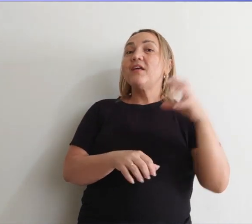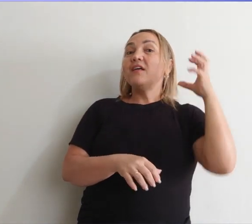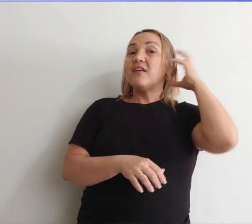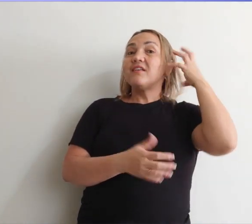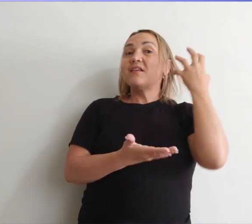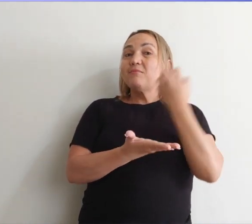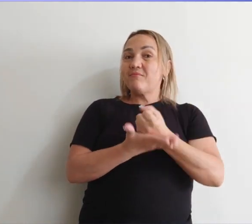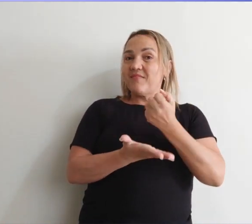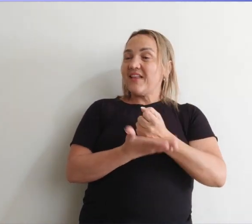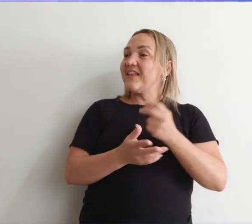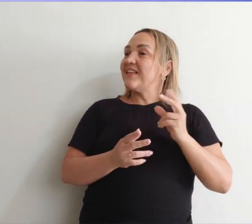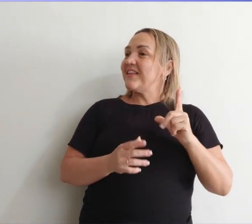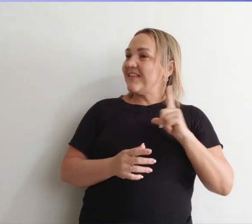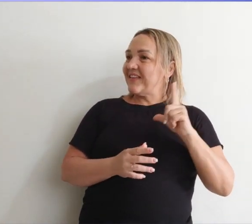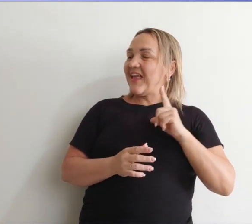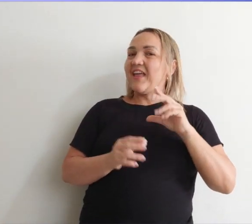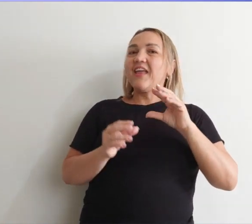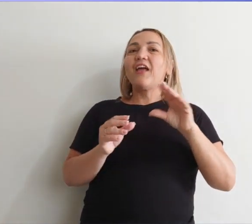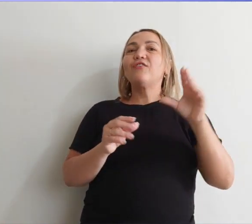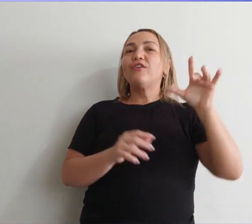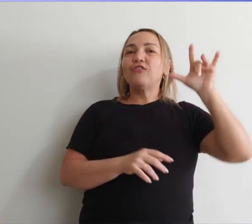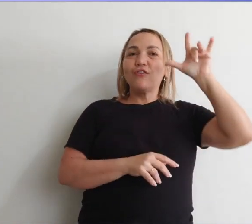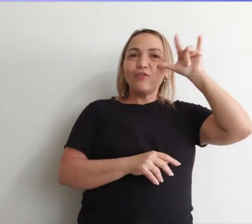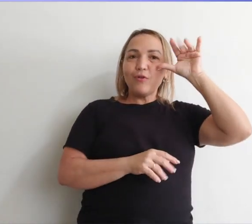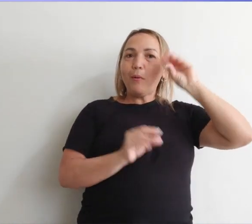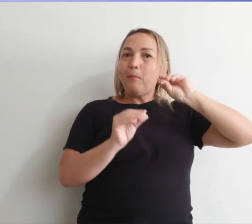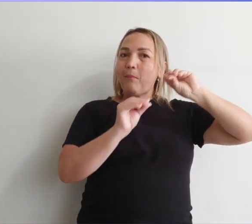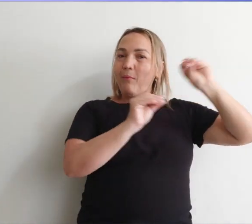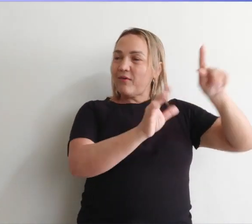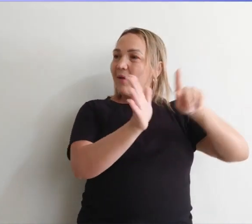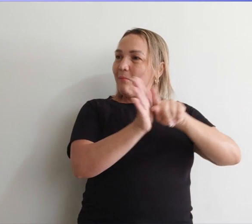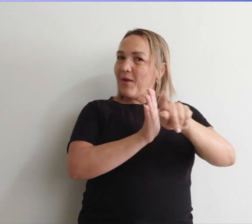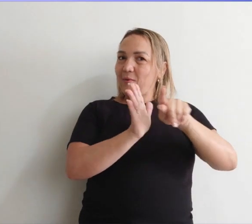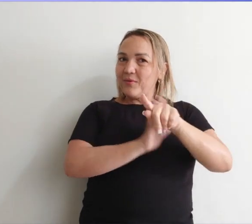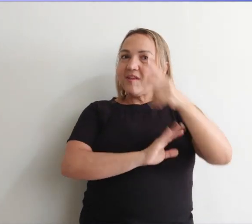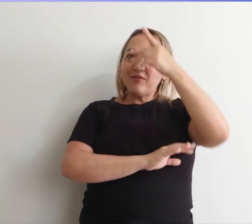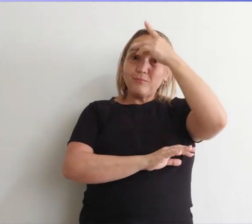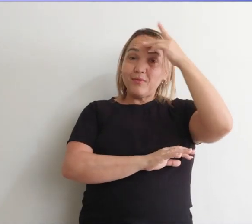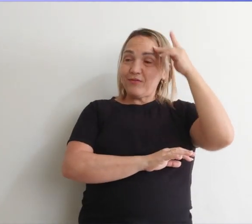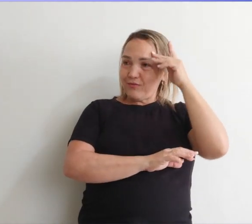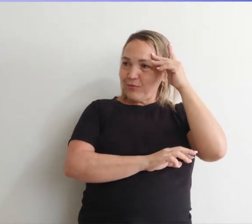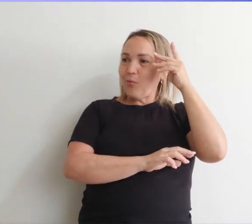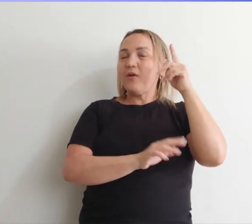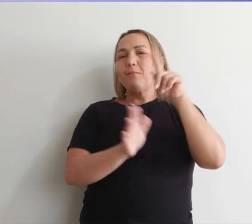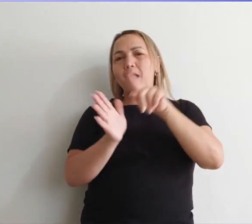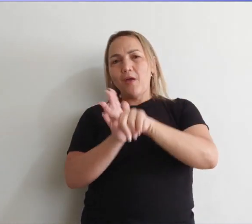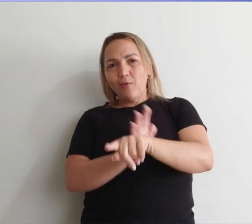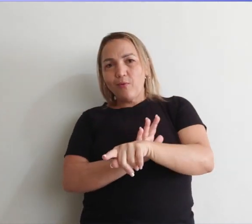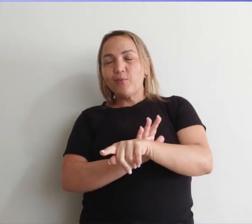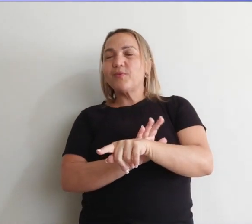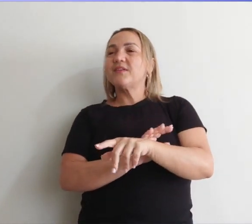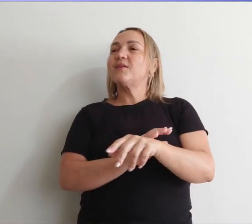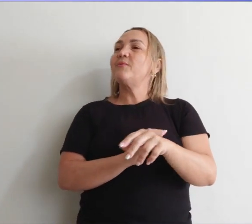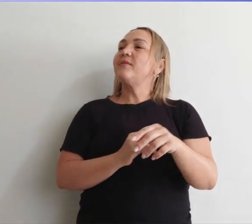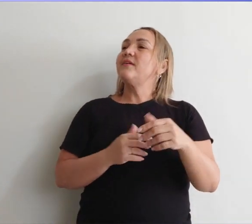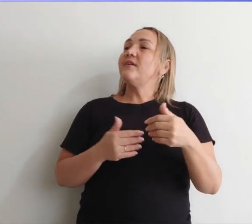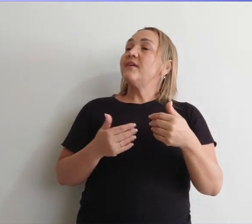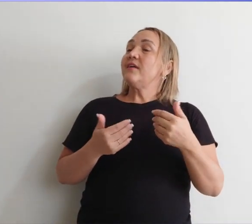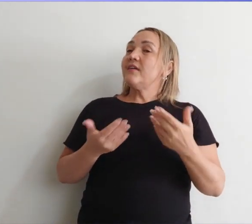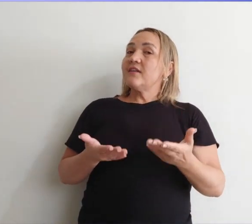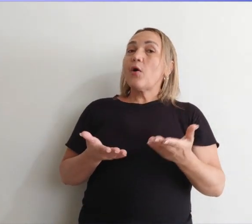vai ter esse momento que a gente posta no Instagram, uma enquete, e as pessoas, elas botam as perguntas delas.